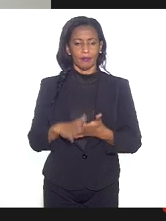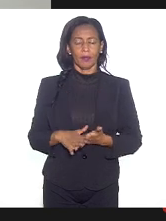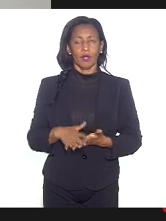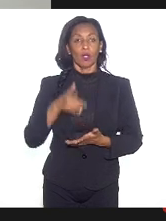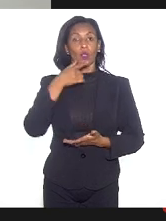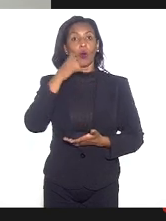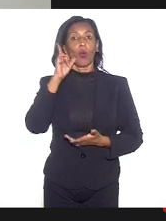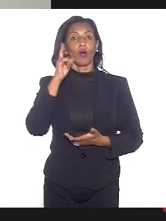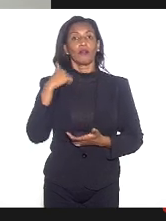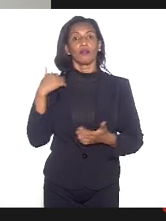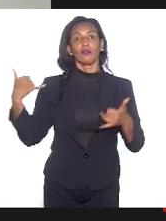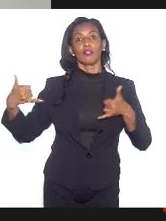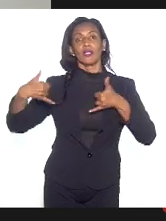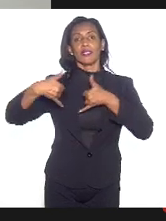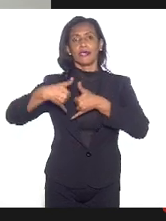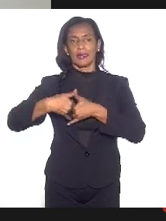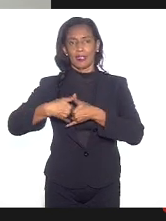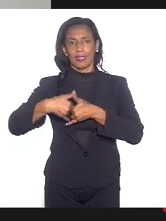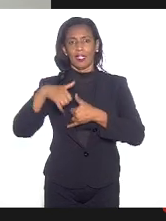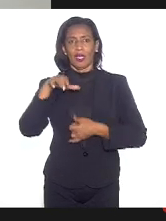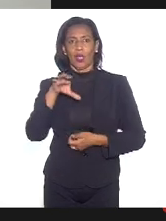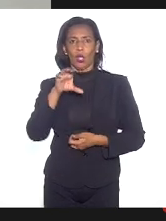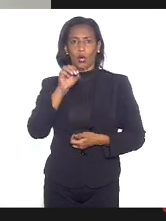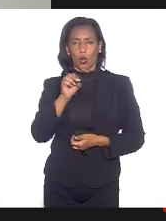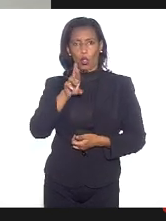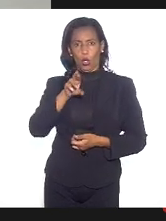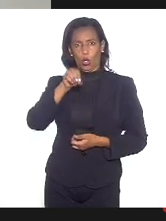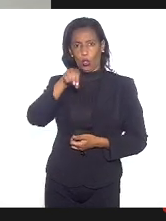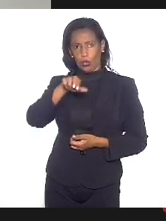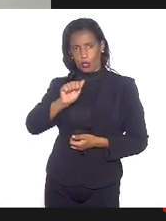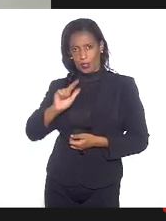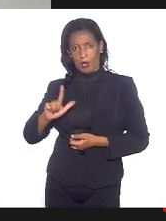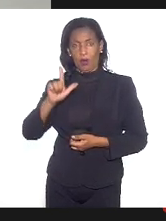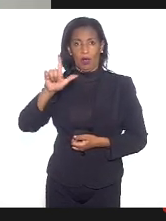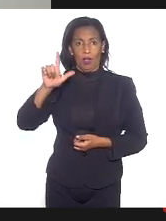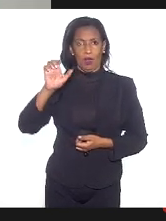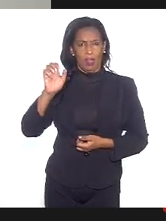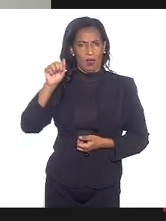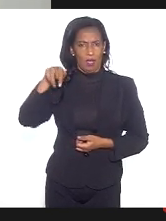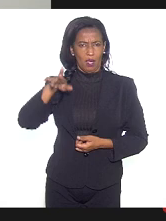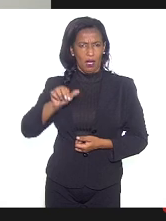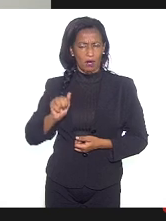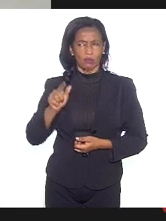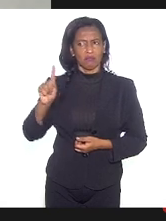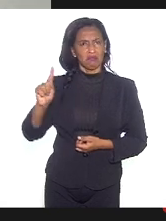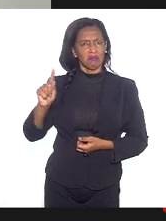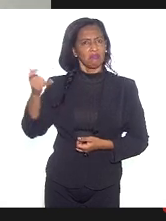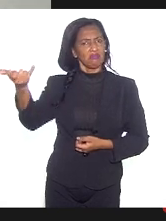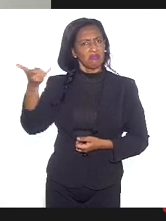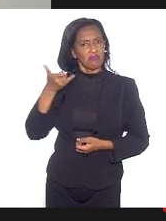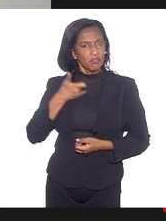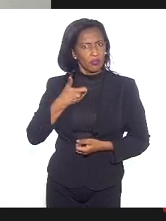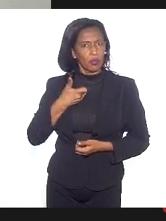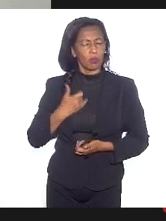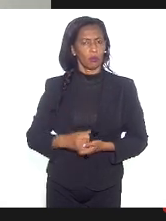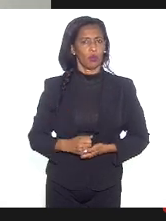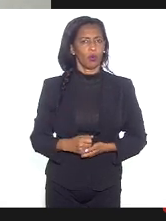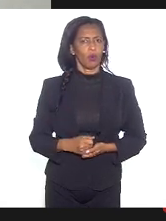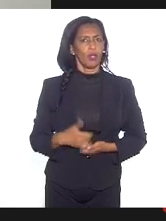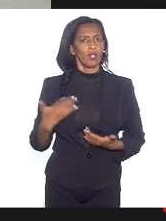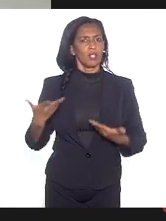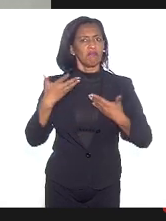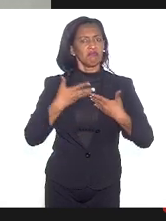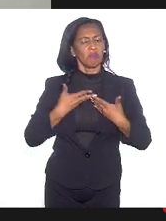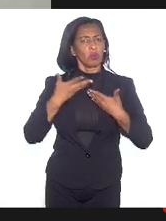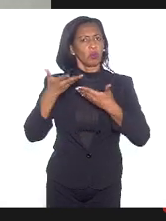liguei para o coronel Leandro Monteiro e o mesmo me informou que seria